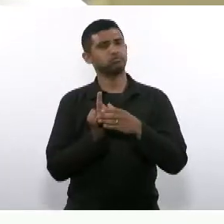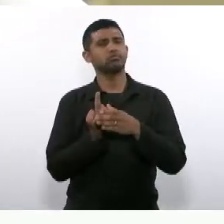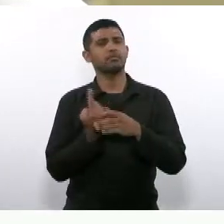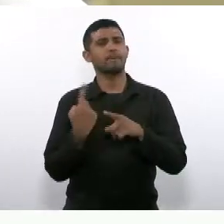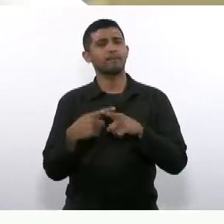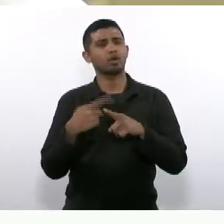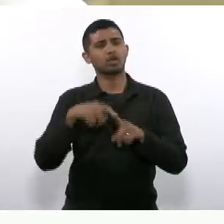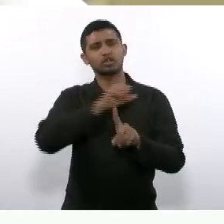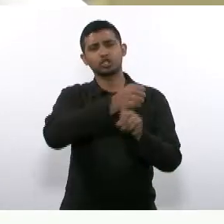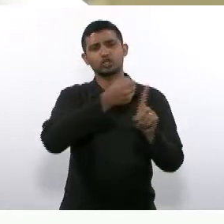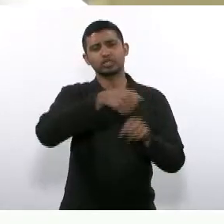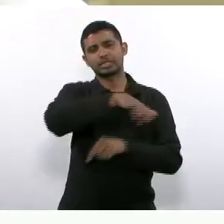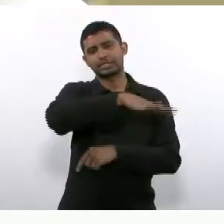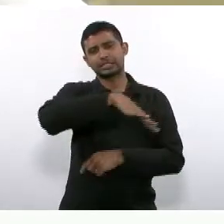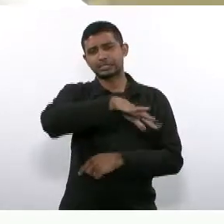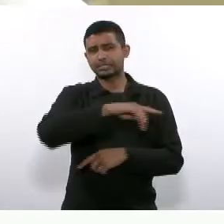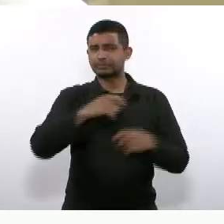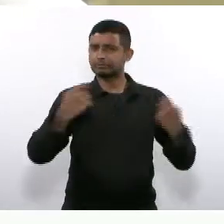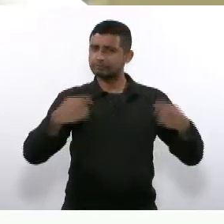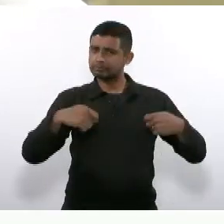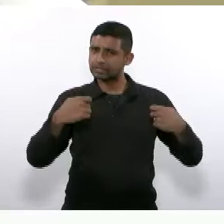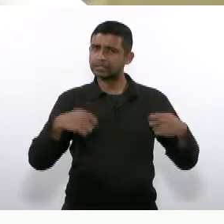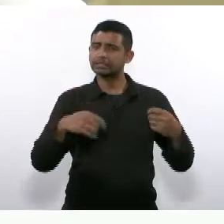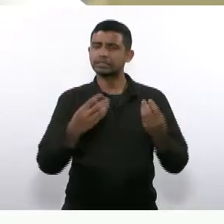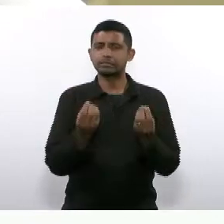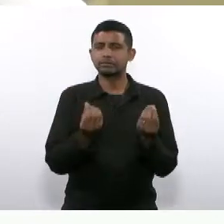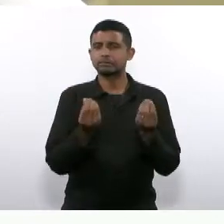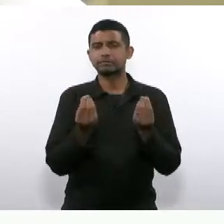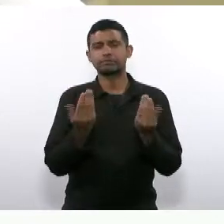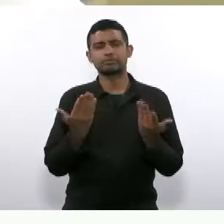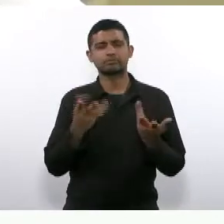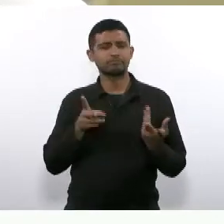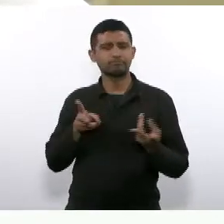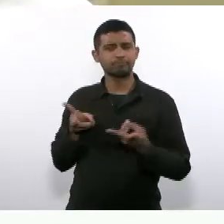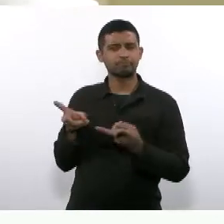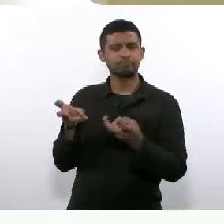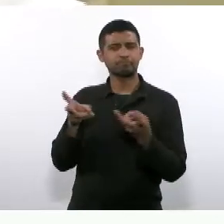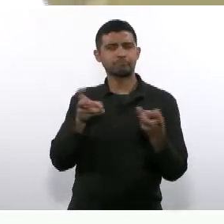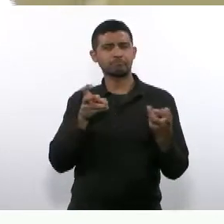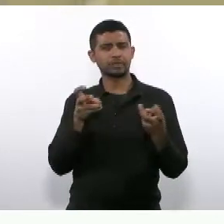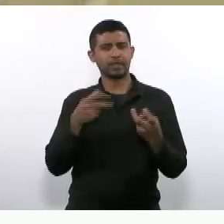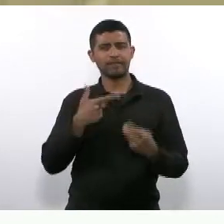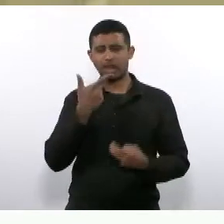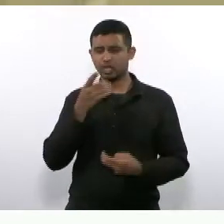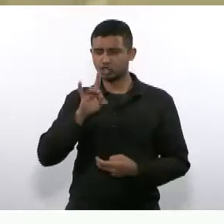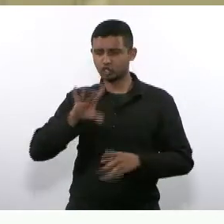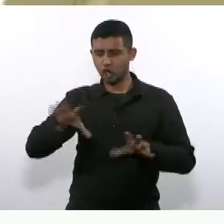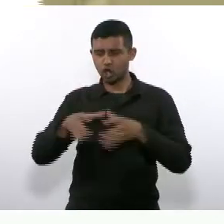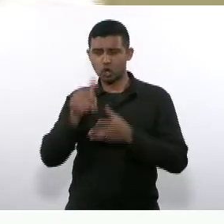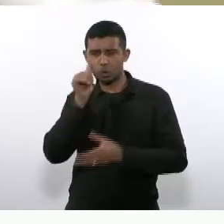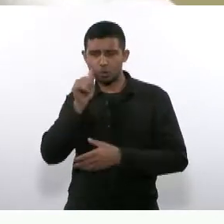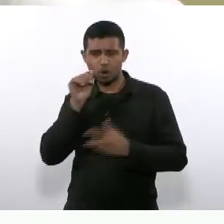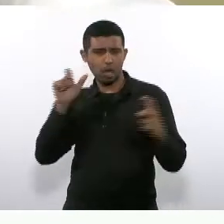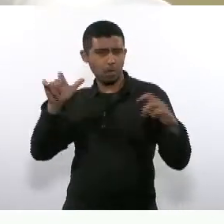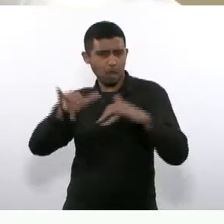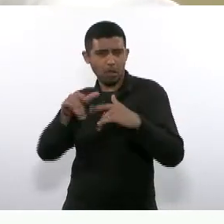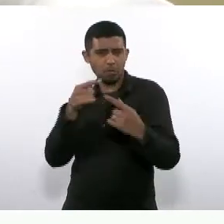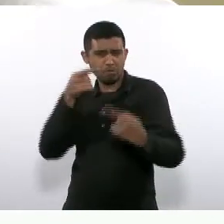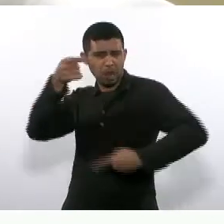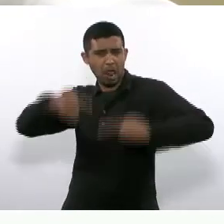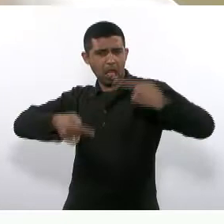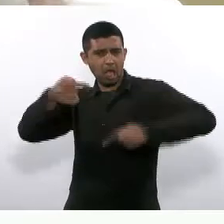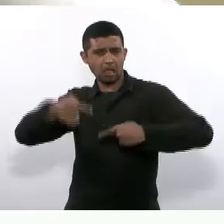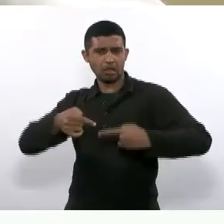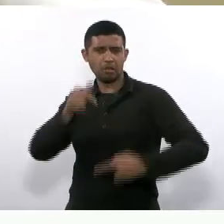que a sociedade precisa ter também, perceber que não era só uma coisa de mulheres se reunindo para discutir um tema que